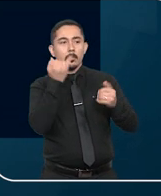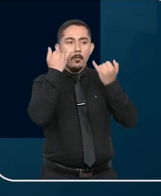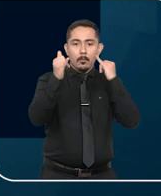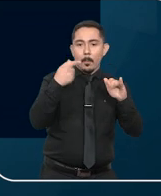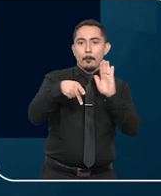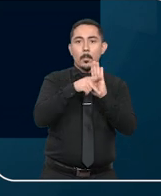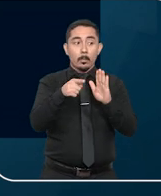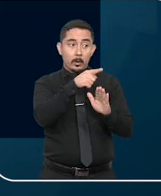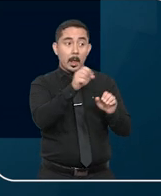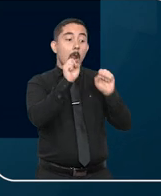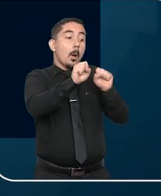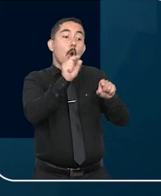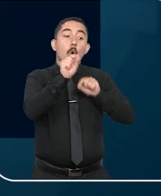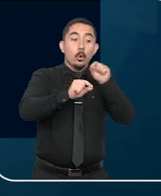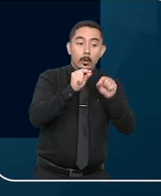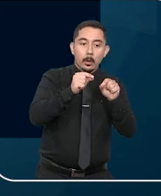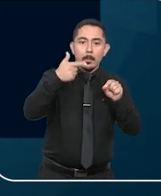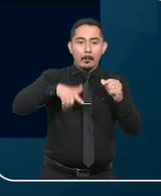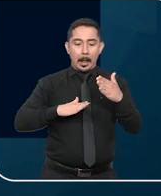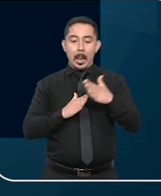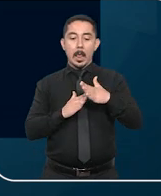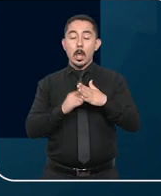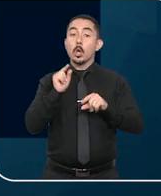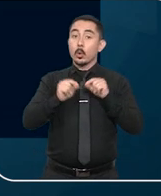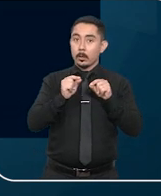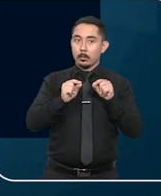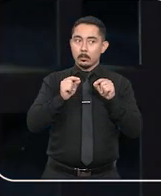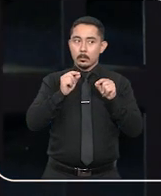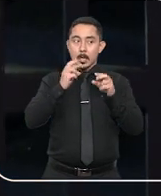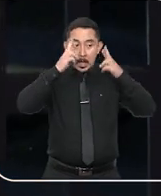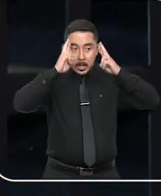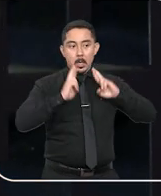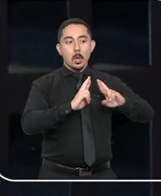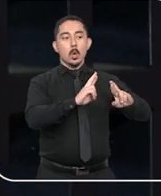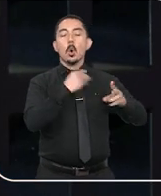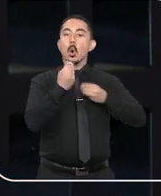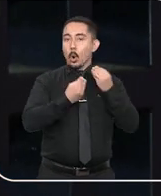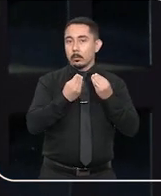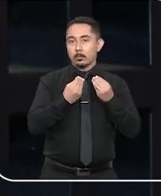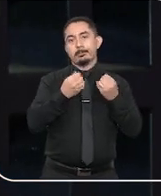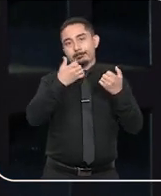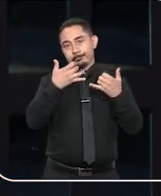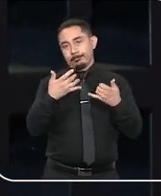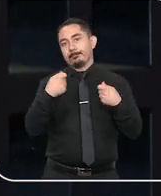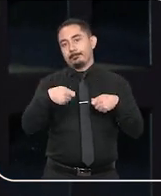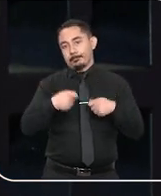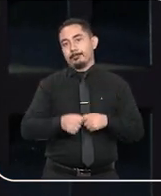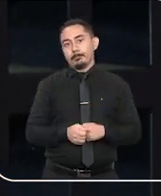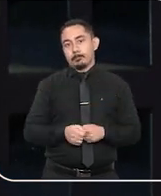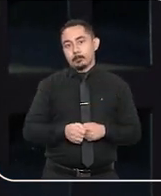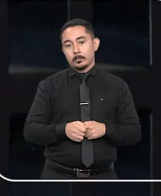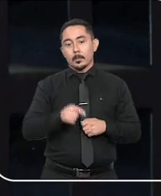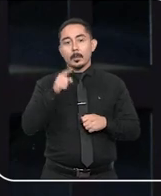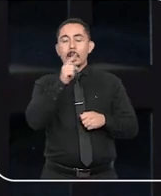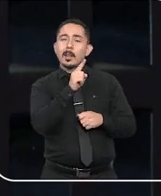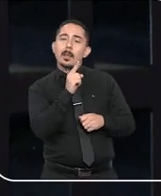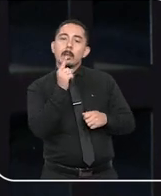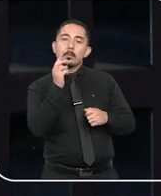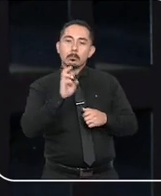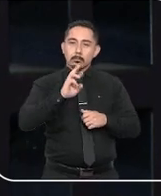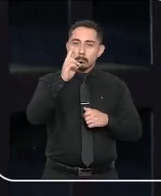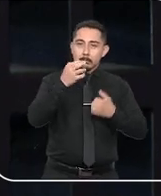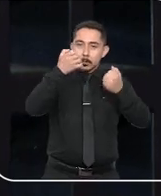informações sobre consentimento, limites pessoais e respeito mútuo. Esta especialista em adolescência ressalta que as famílias